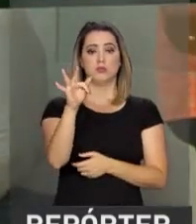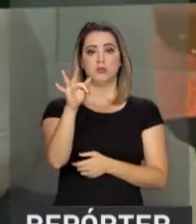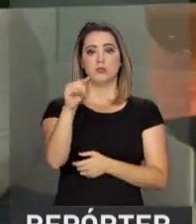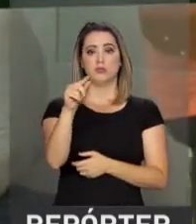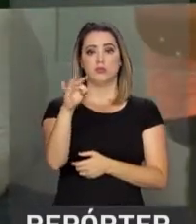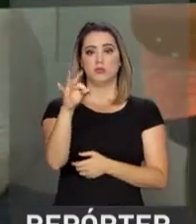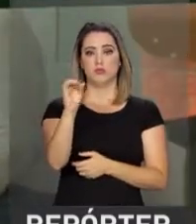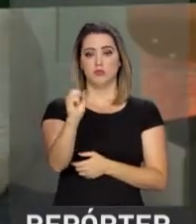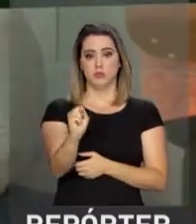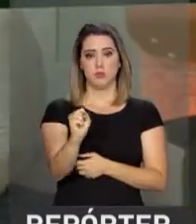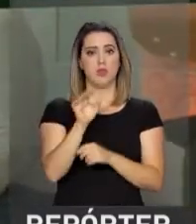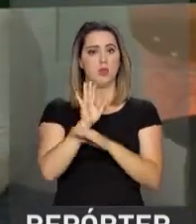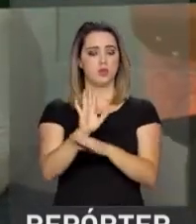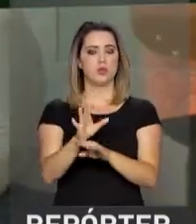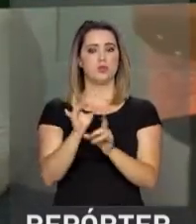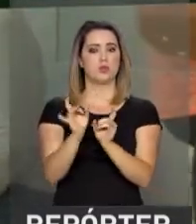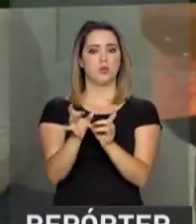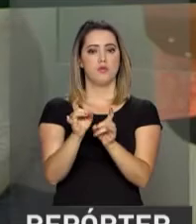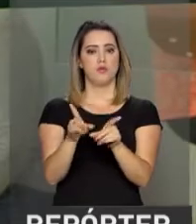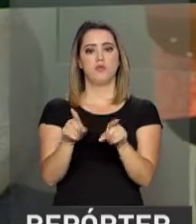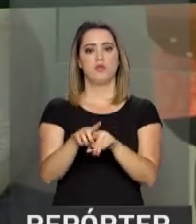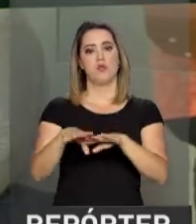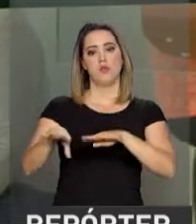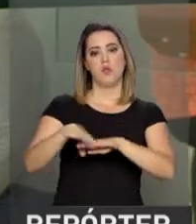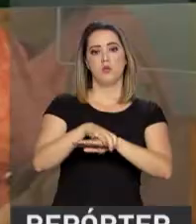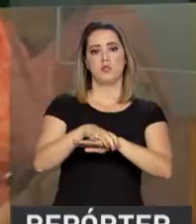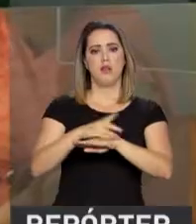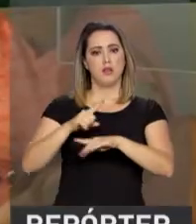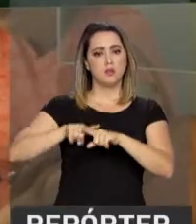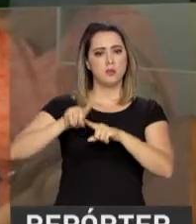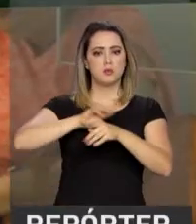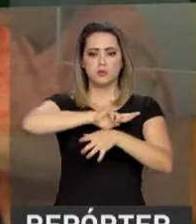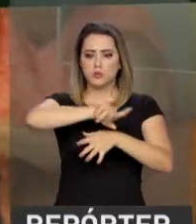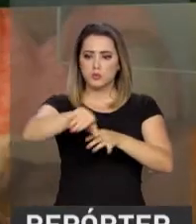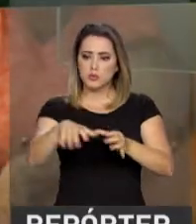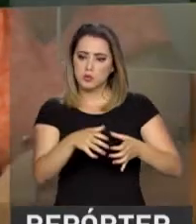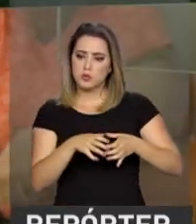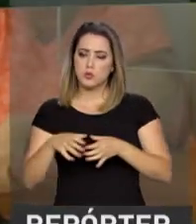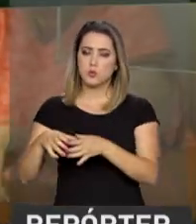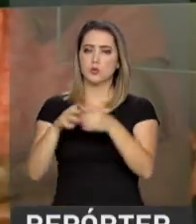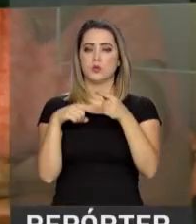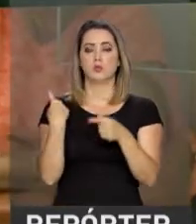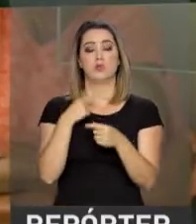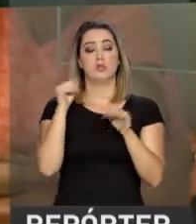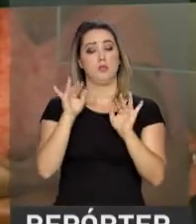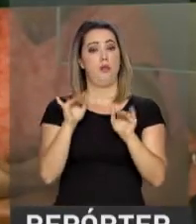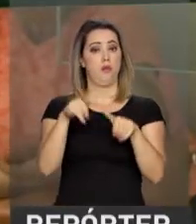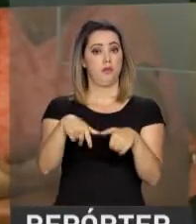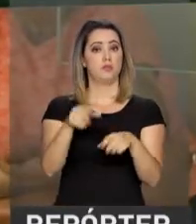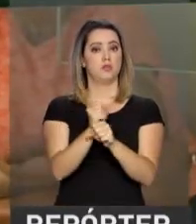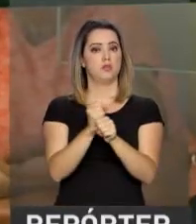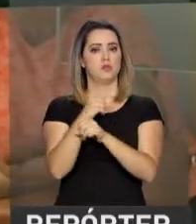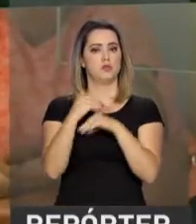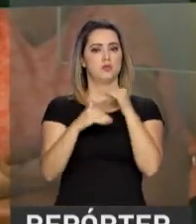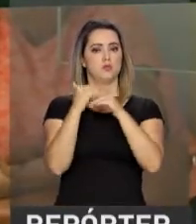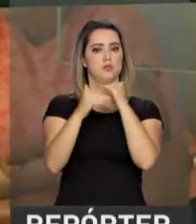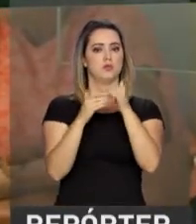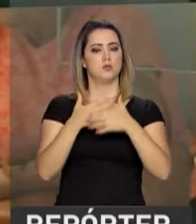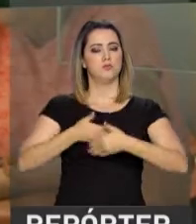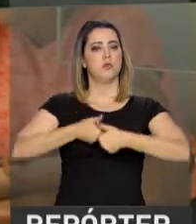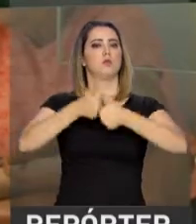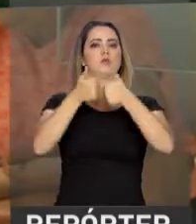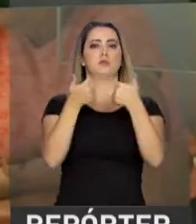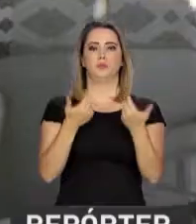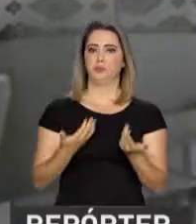ajudou o comércio. Não foi só para a área de calçados, não. Até o final desse ano, a gente consegue fechar aí com um crescimento melhor do que o